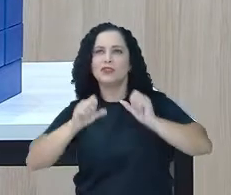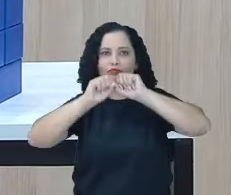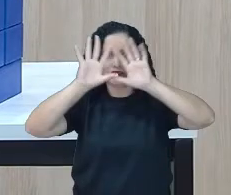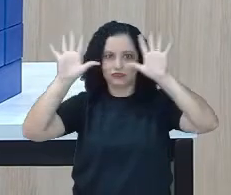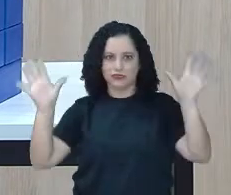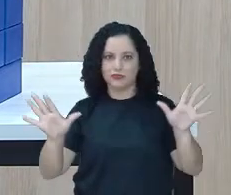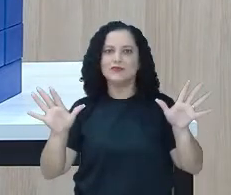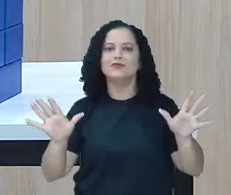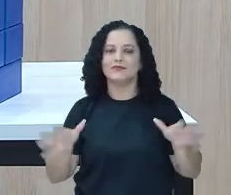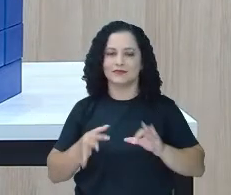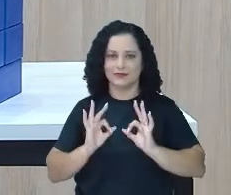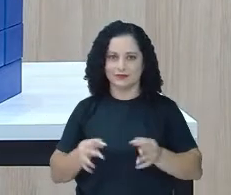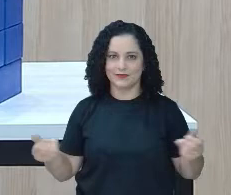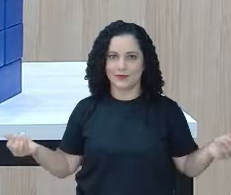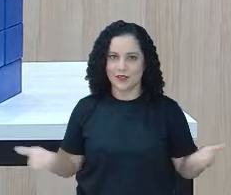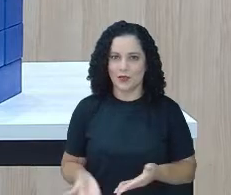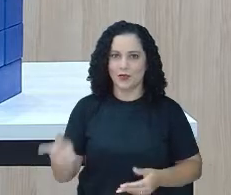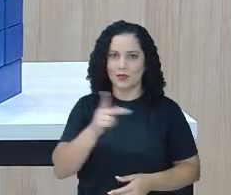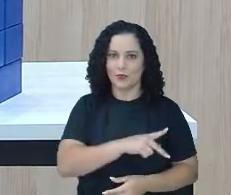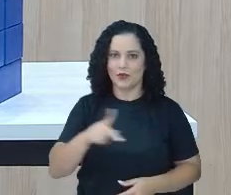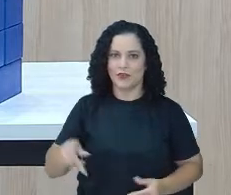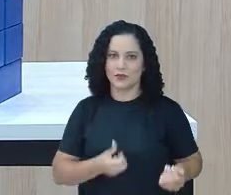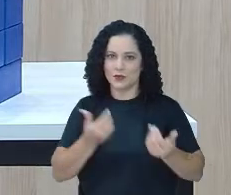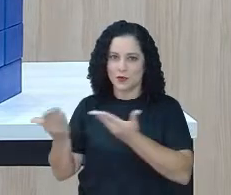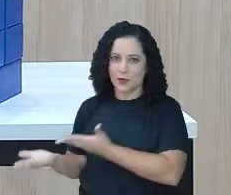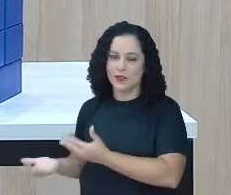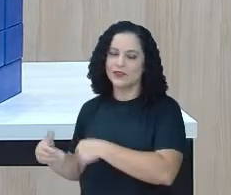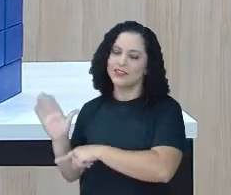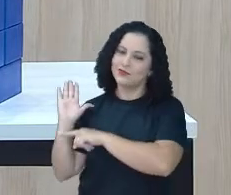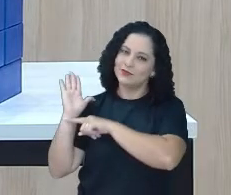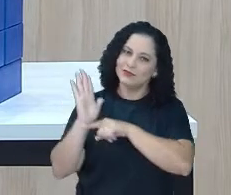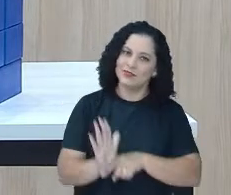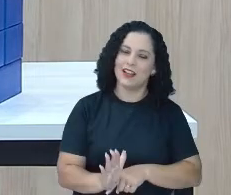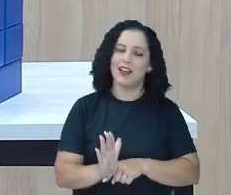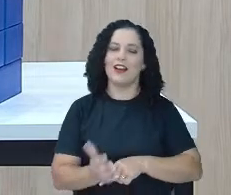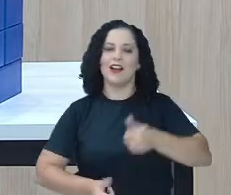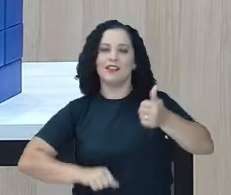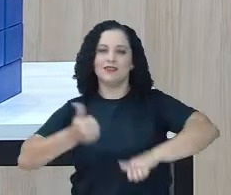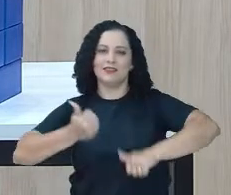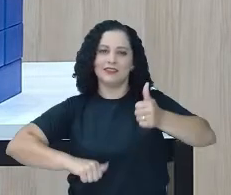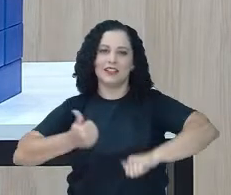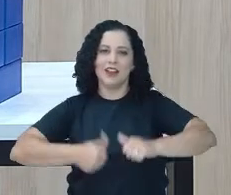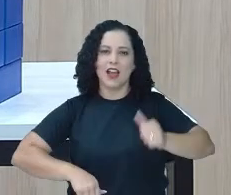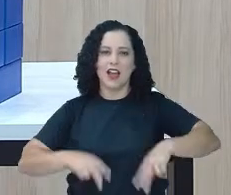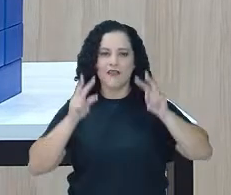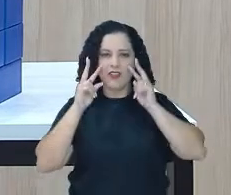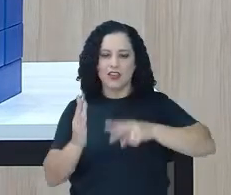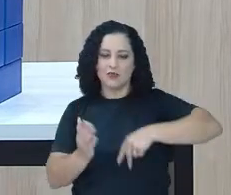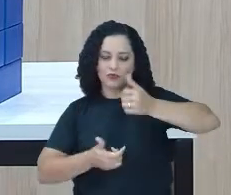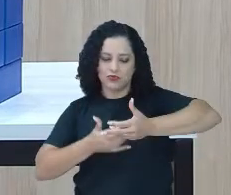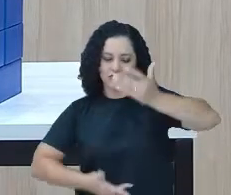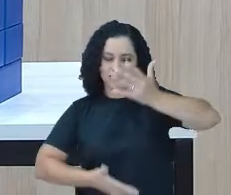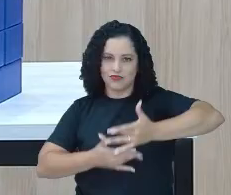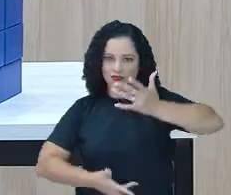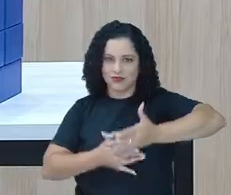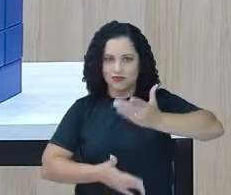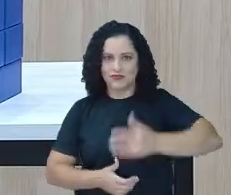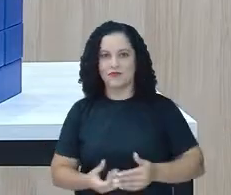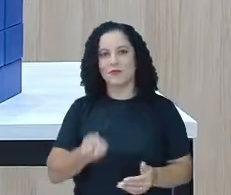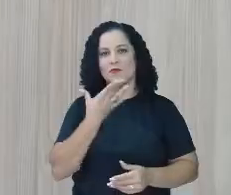tá certo? Vou passar a palavra aqui para o professor Pedro, que me ajuda a verificar os comentários que estão lá no chat. Bom dia,